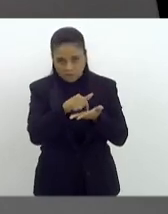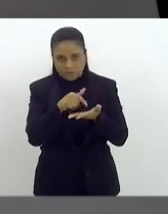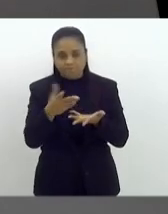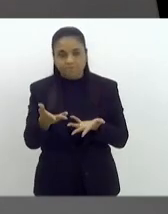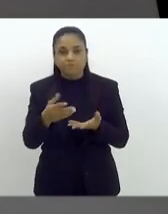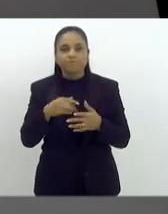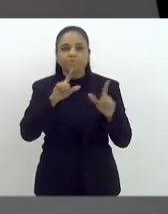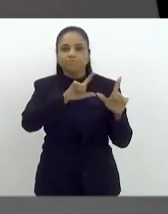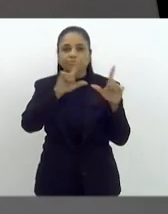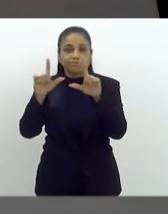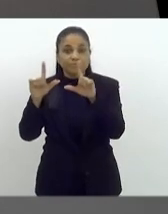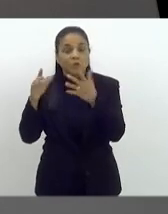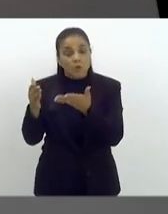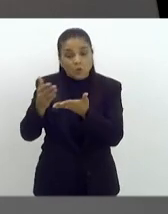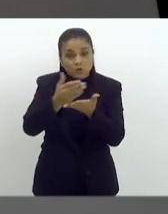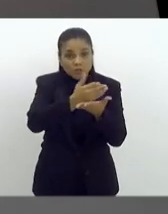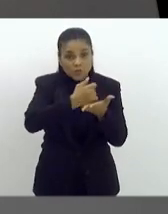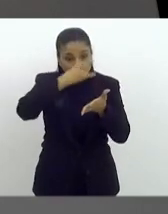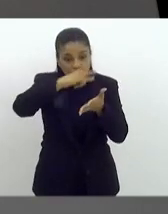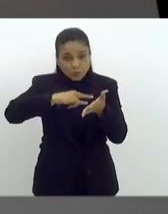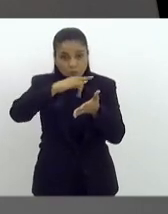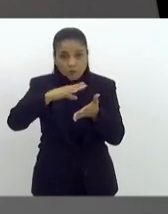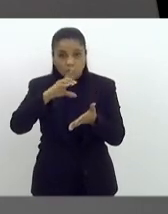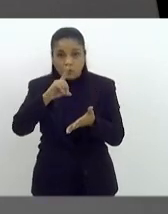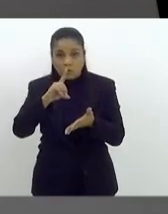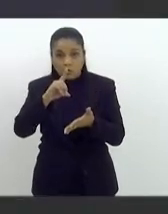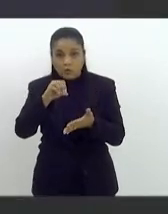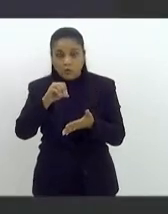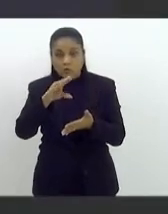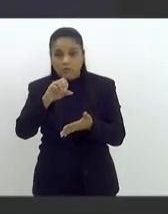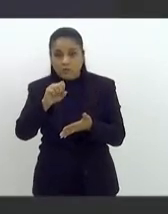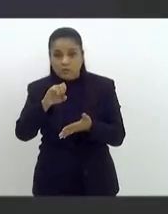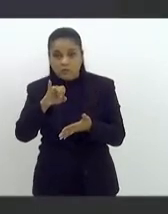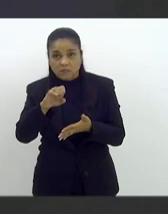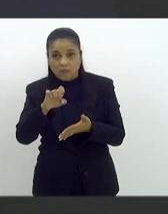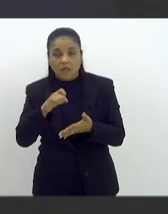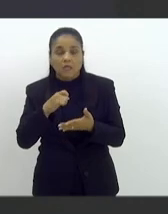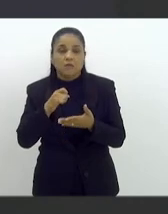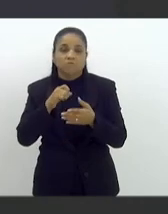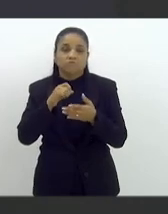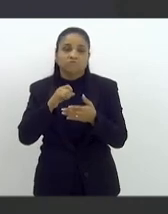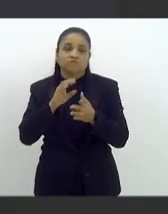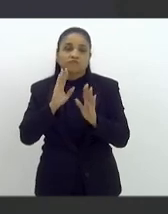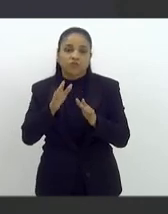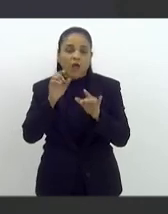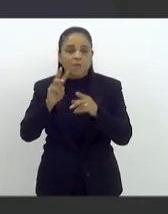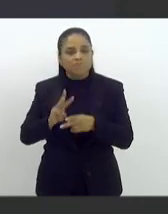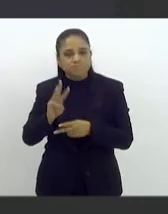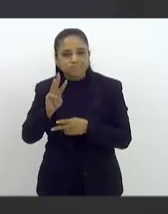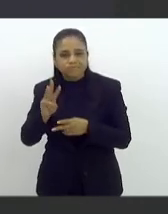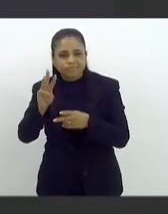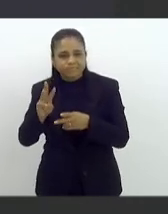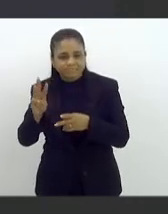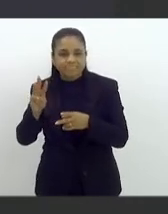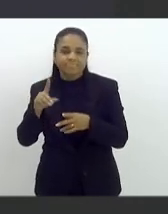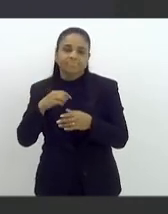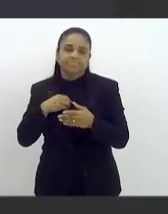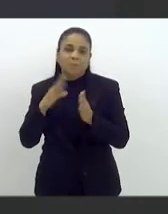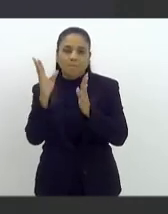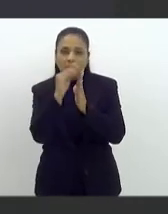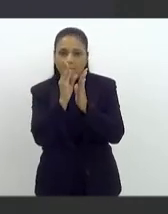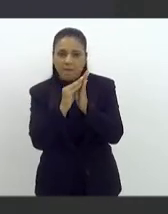os dados do doce da violência contra mulheres estão disponíveis no site né a gente consegue identificar